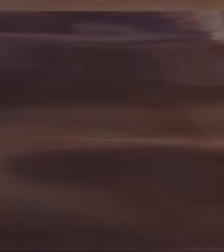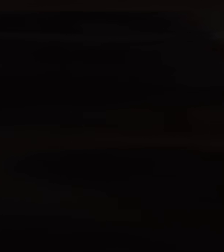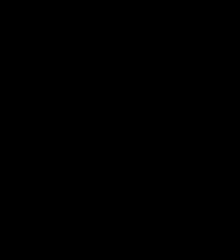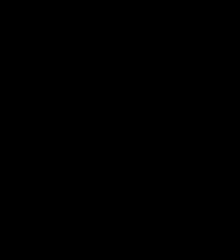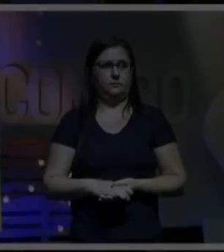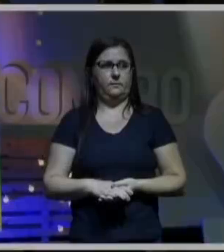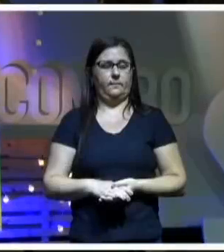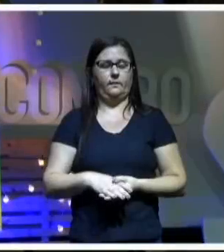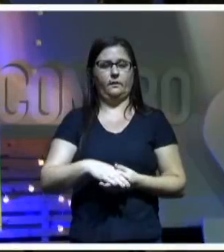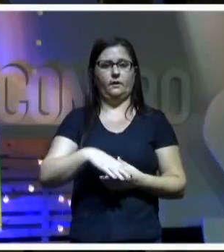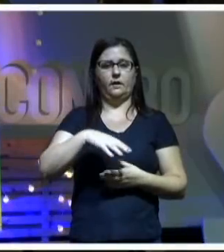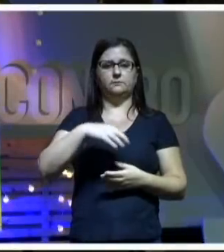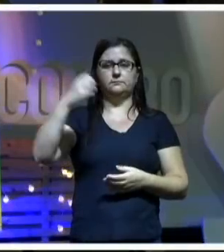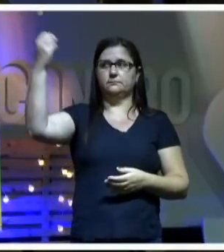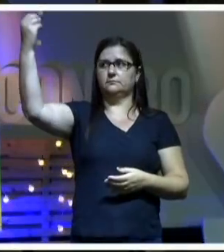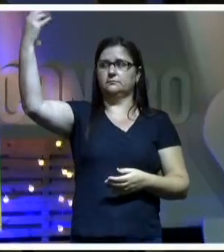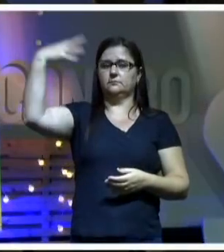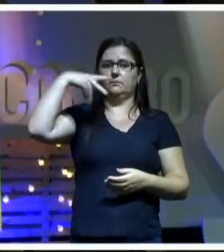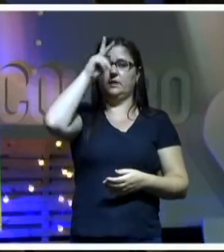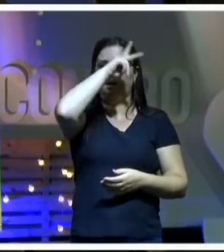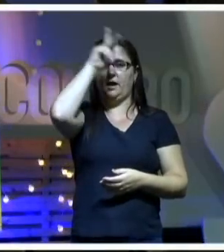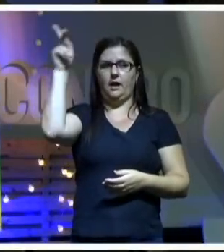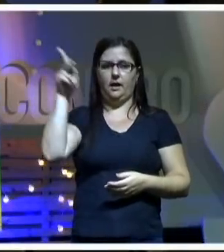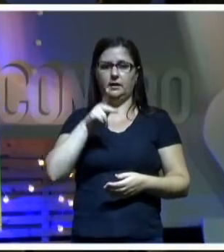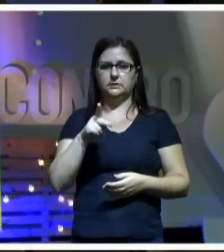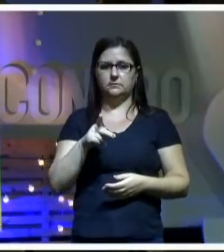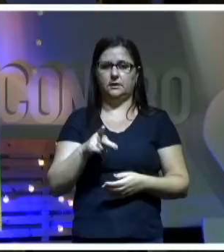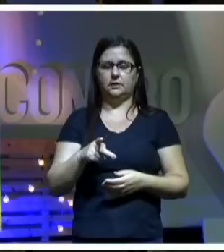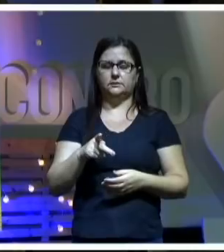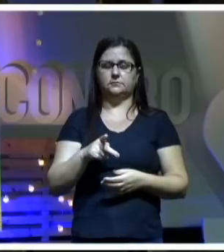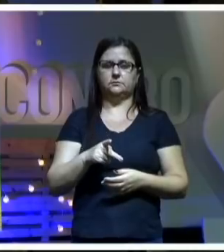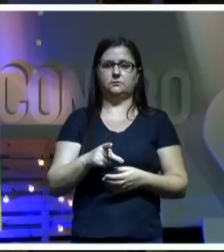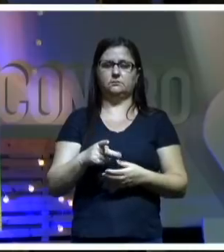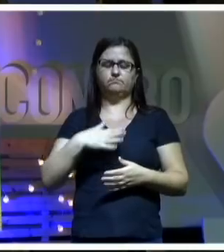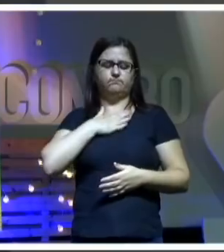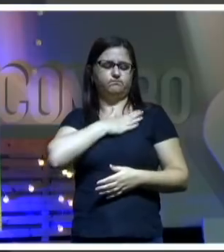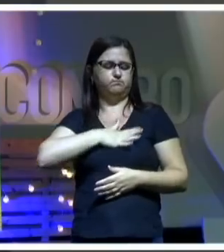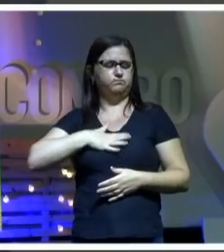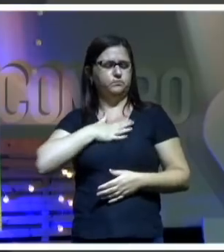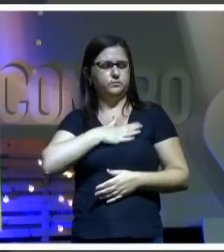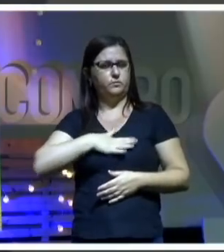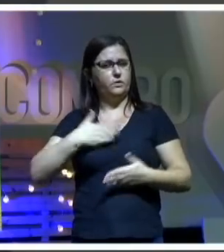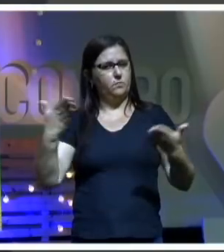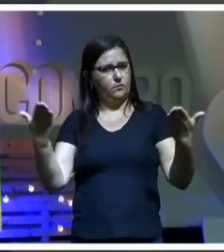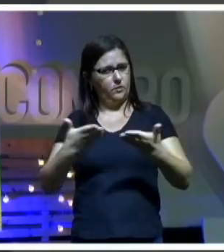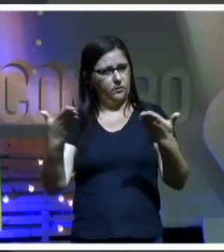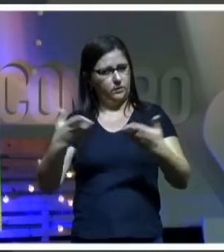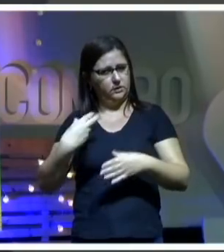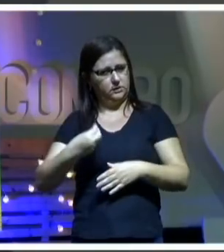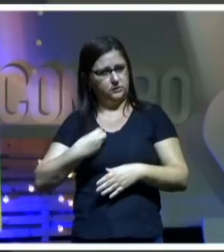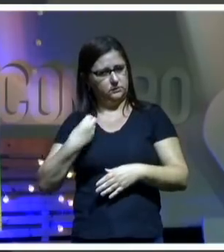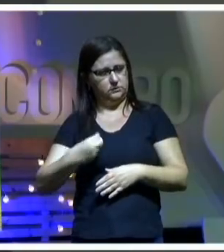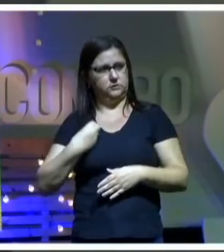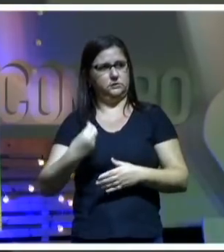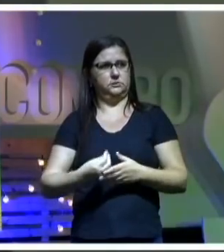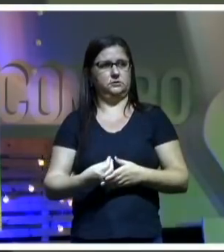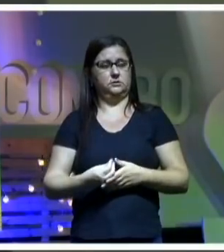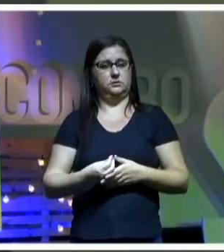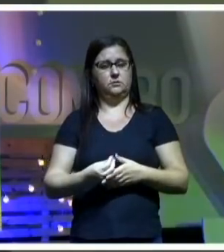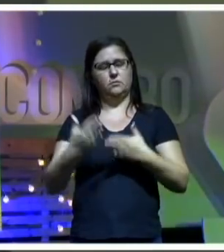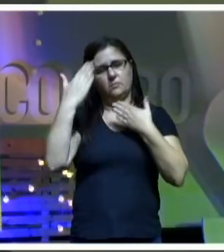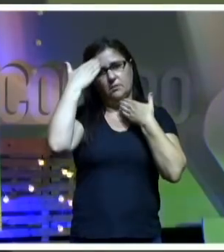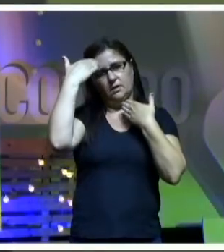se pais meus irmãos vila está com vocês aqui queria aproveitar para